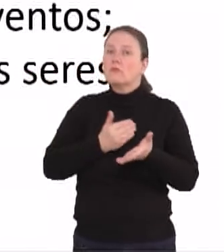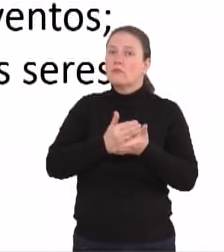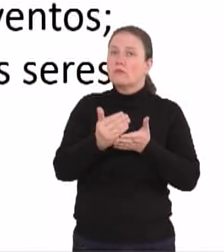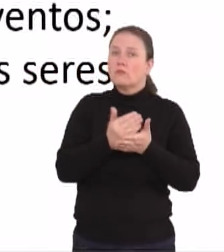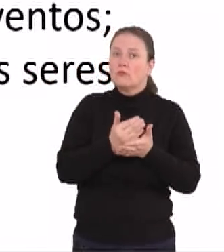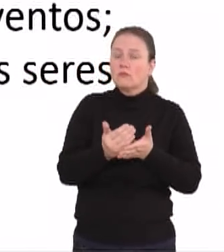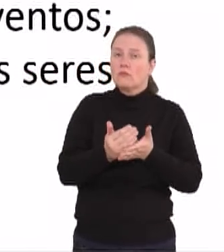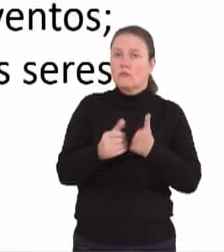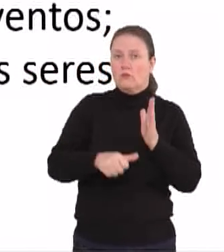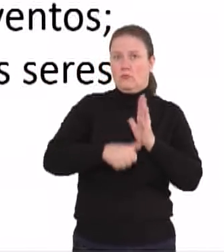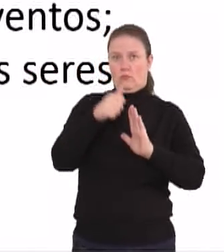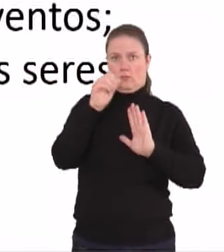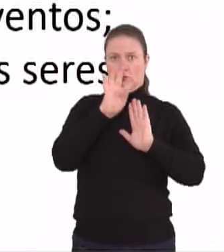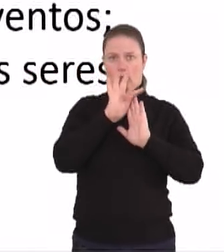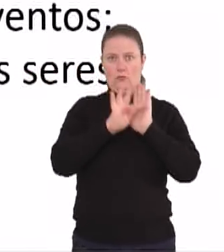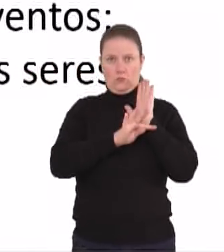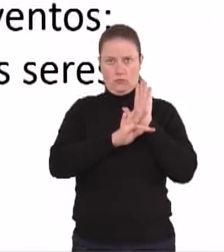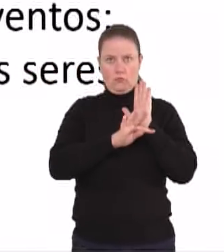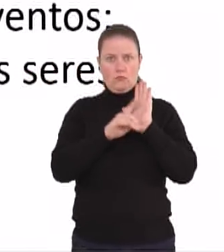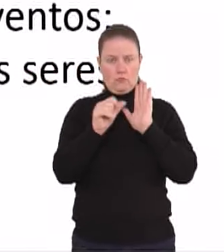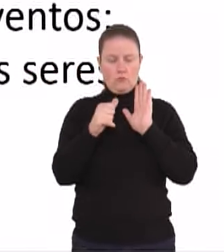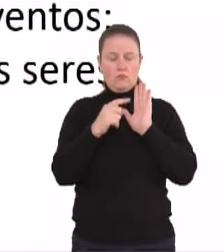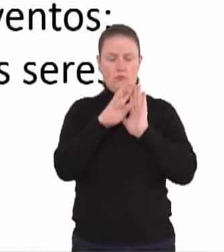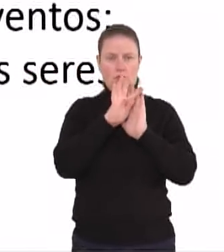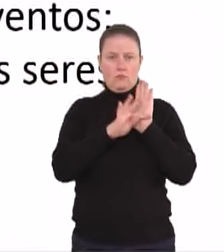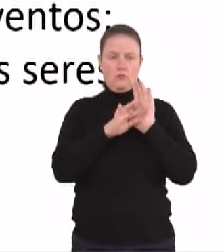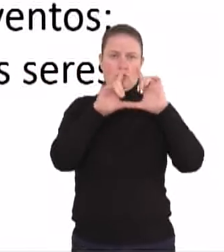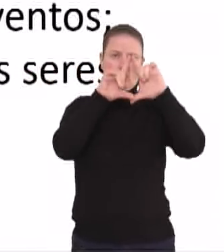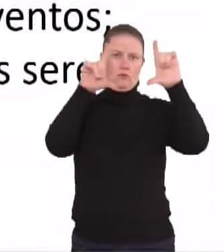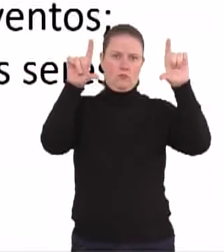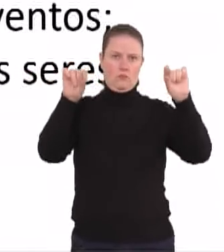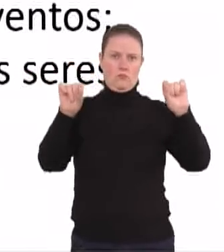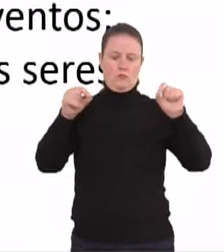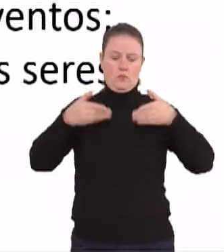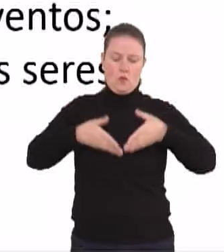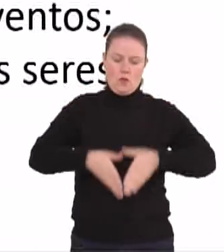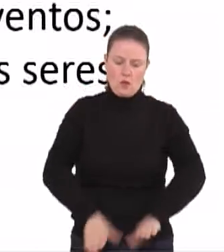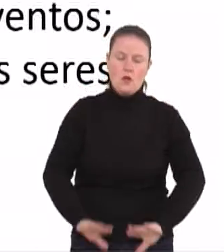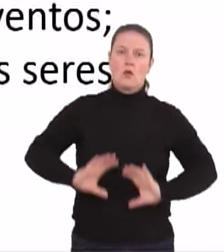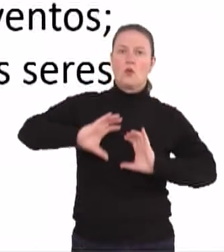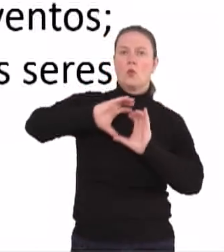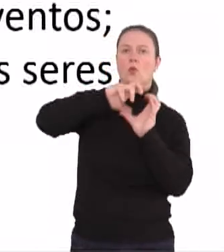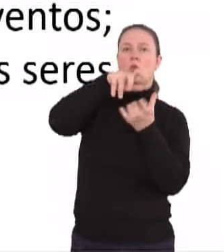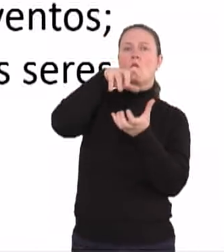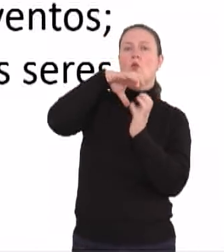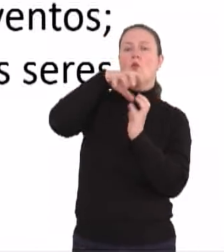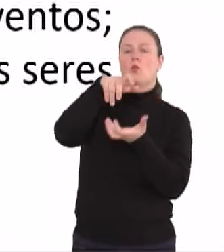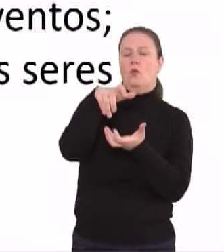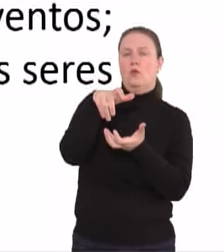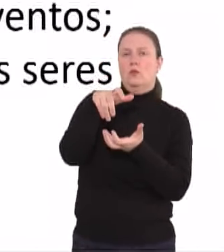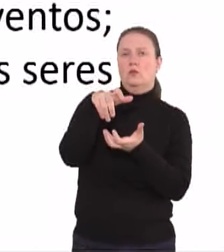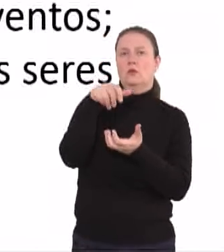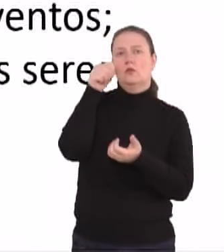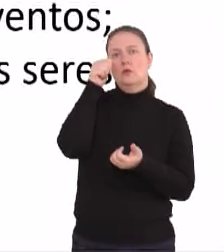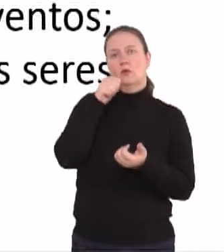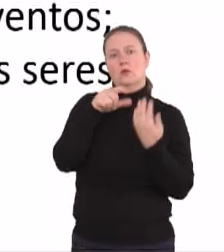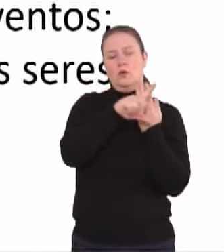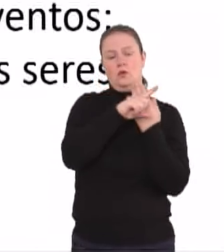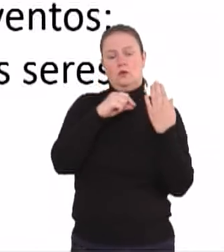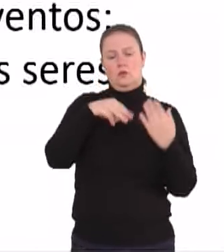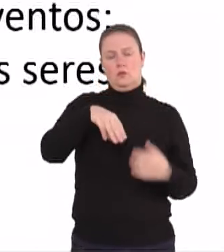primeiro parágrafo do conto. Então, aqui se trata do nascimento do mundo. A autora Maria de la